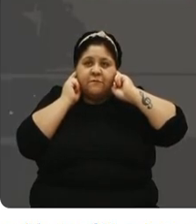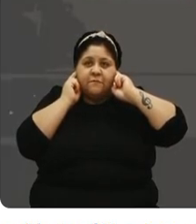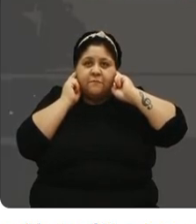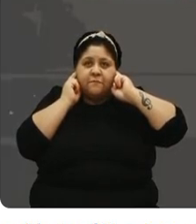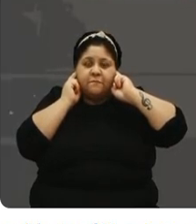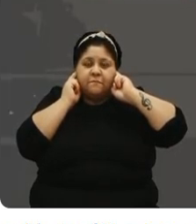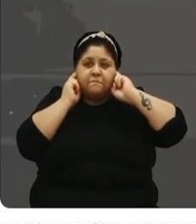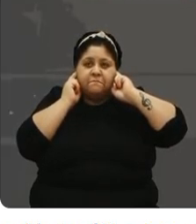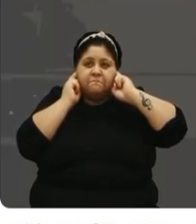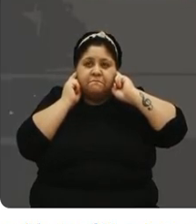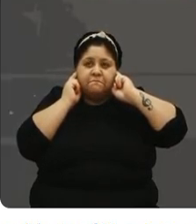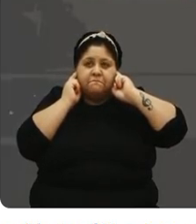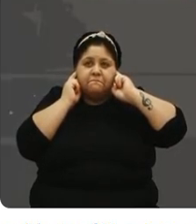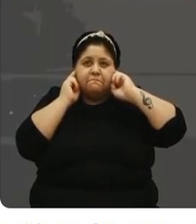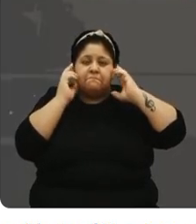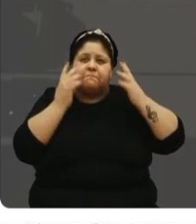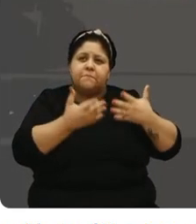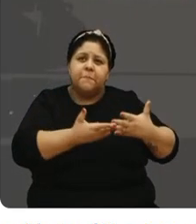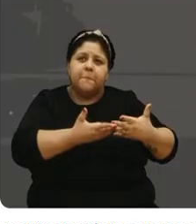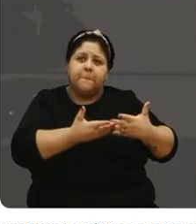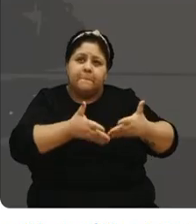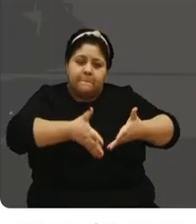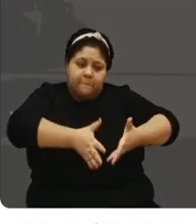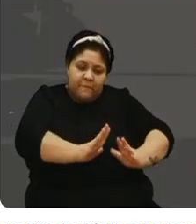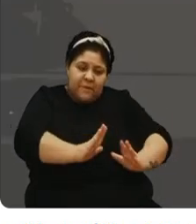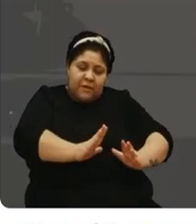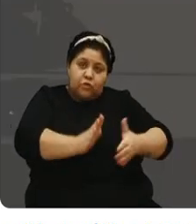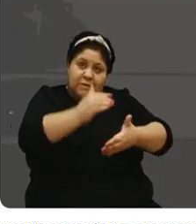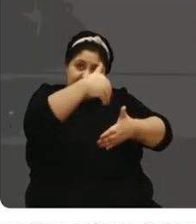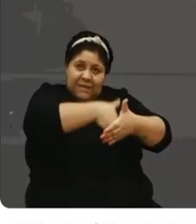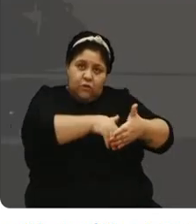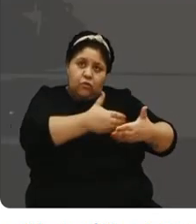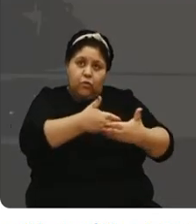tem trombos formados dentro do vaso do bebê.